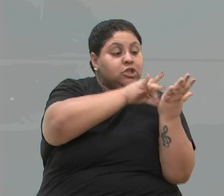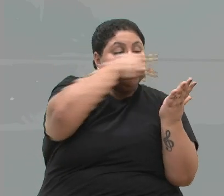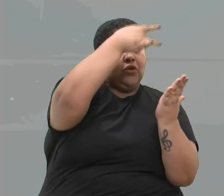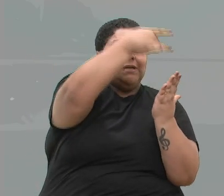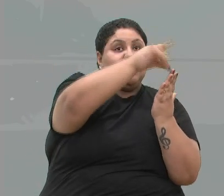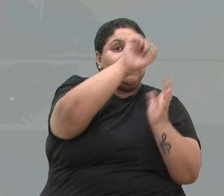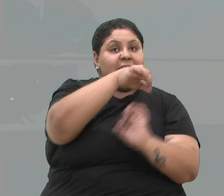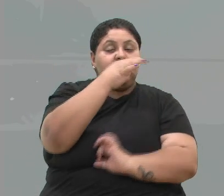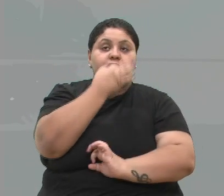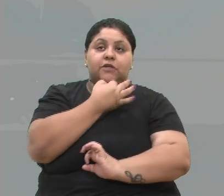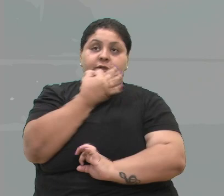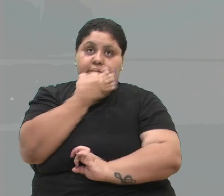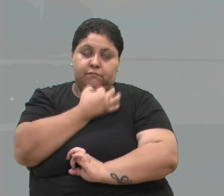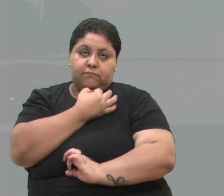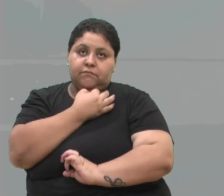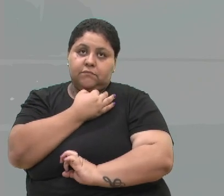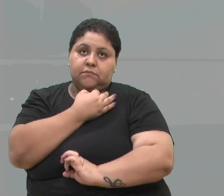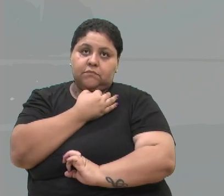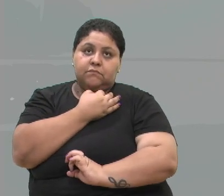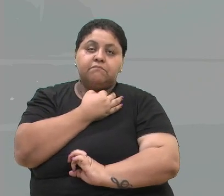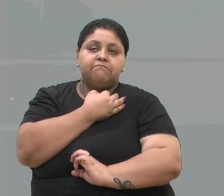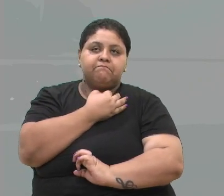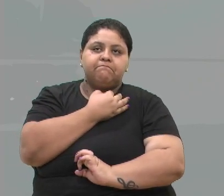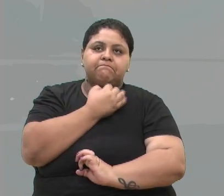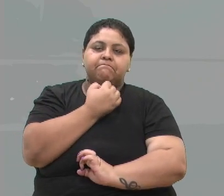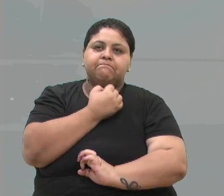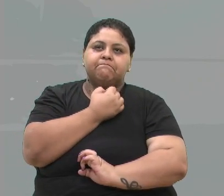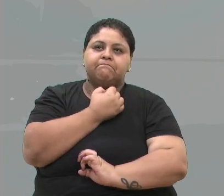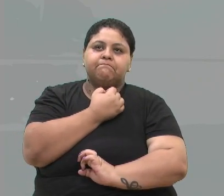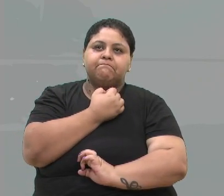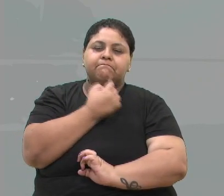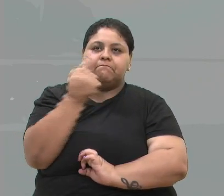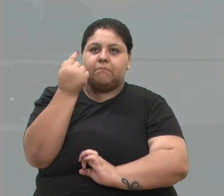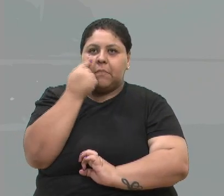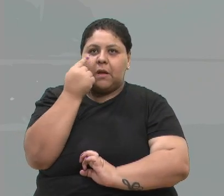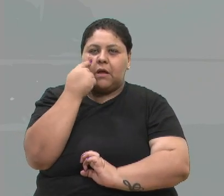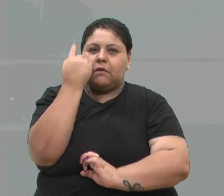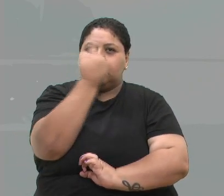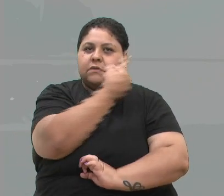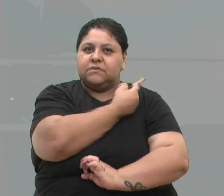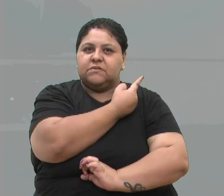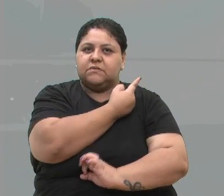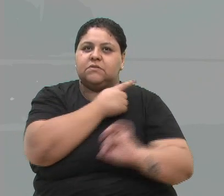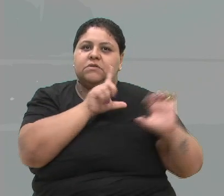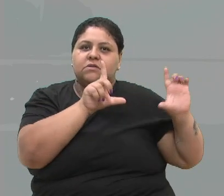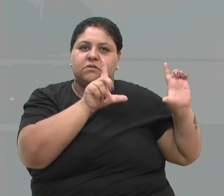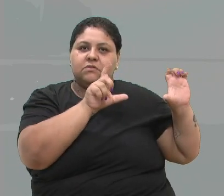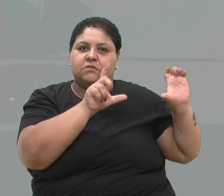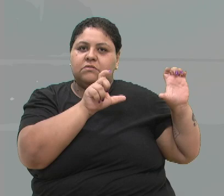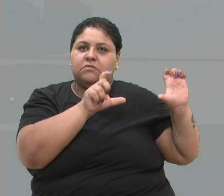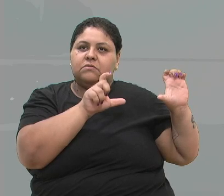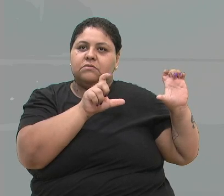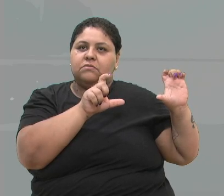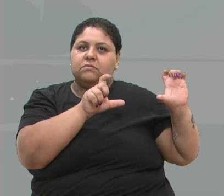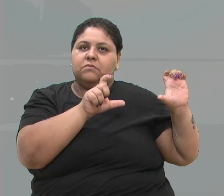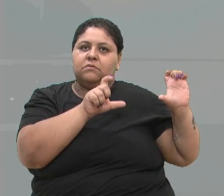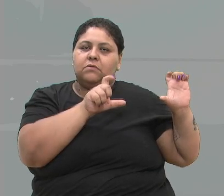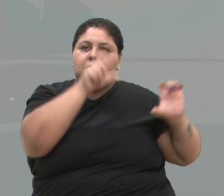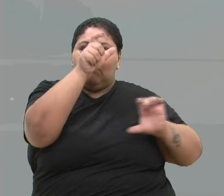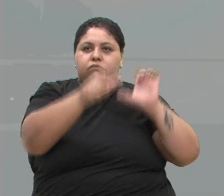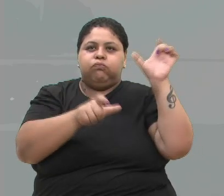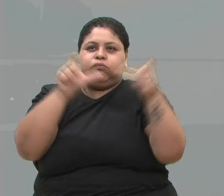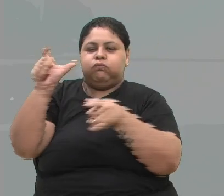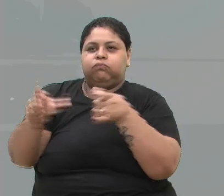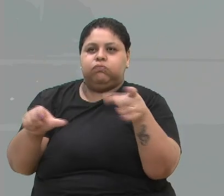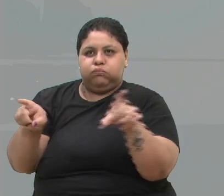do Sul, já faz parte de Caxias do Sul. Vocês estão vendo aqui nas imagens a grande quantidade de pessoas